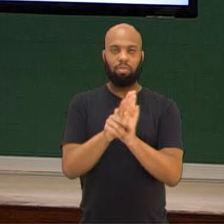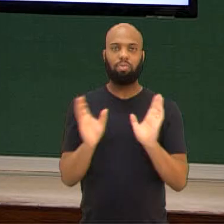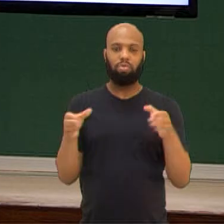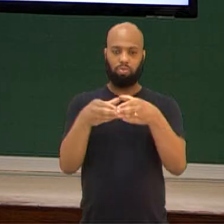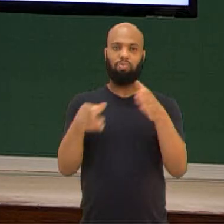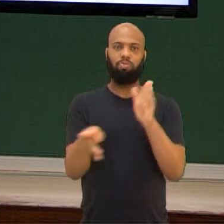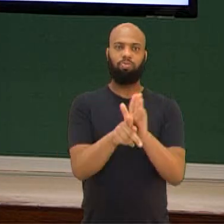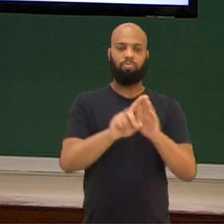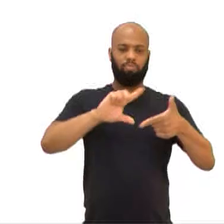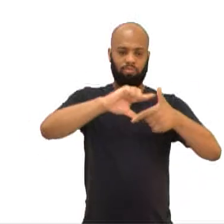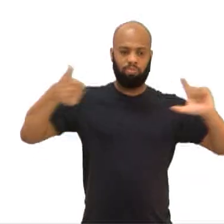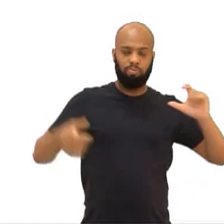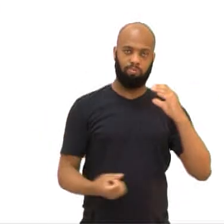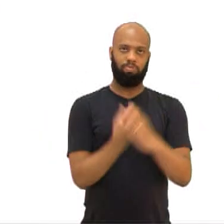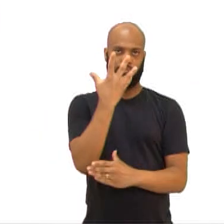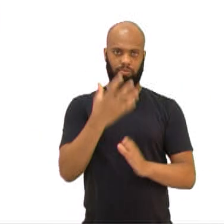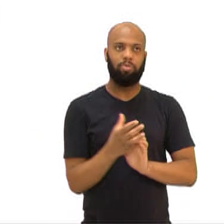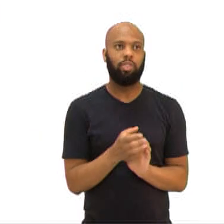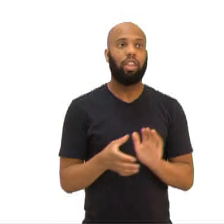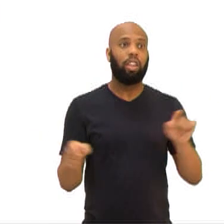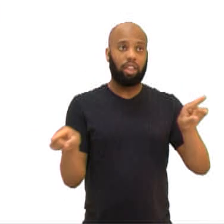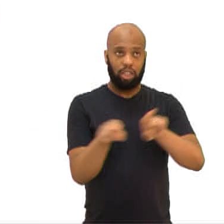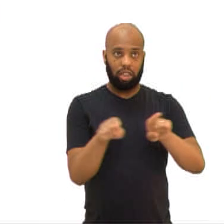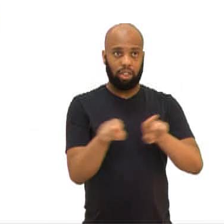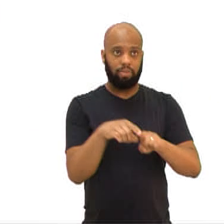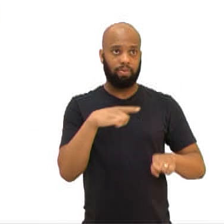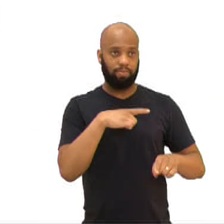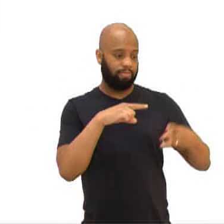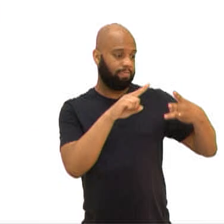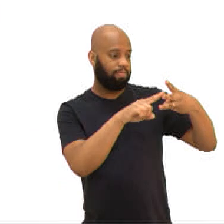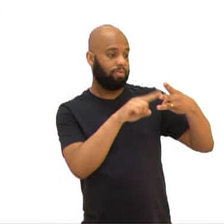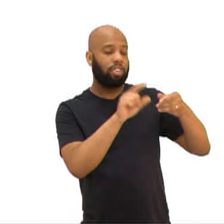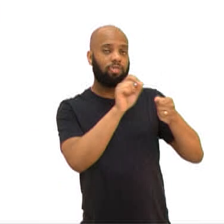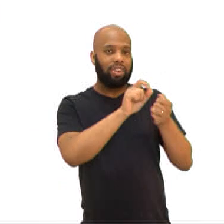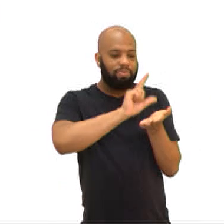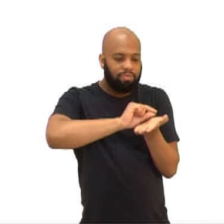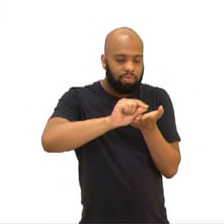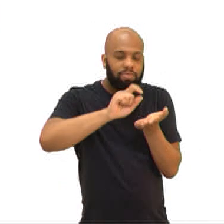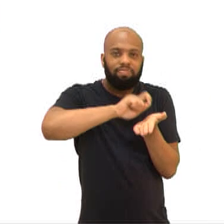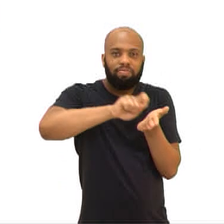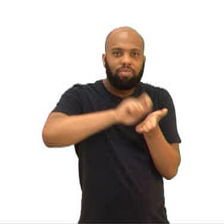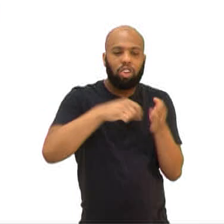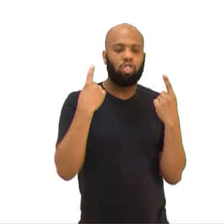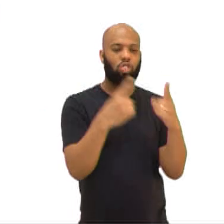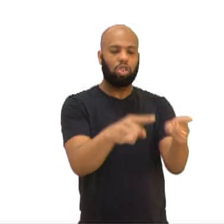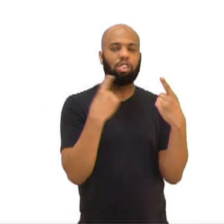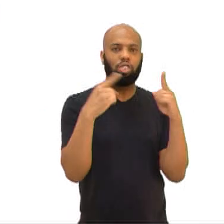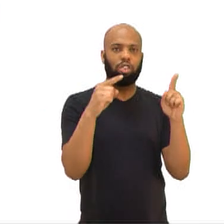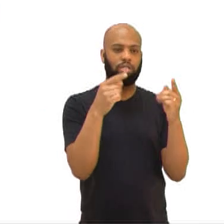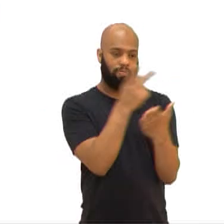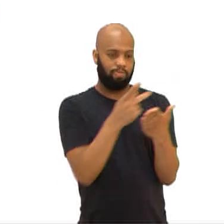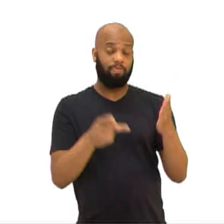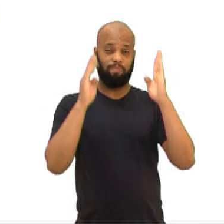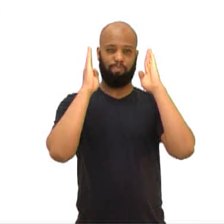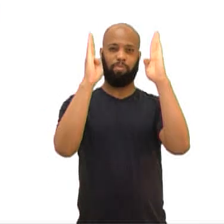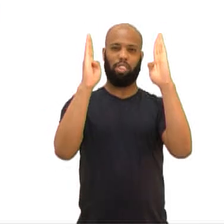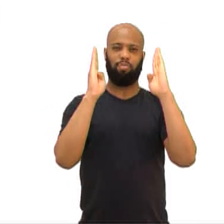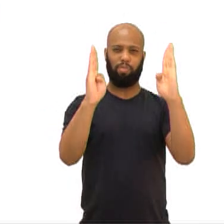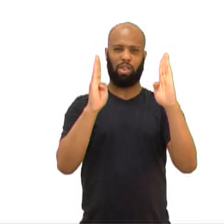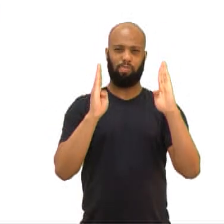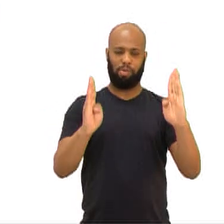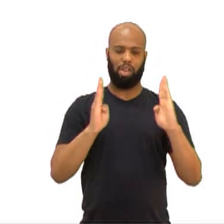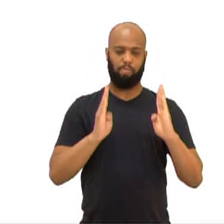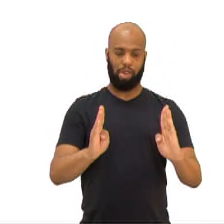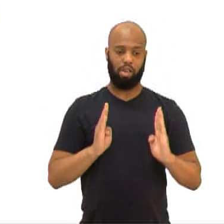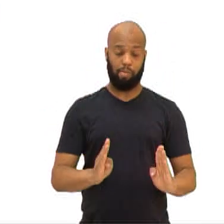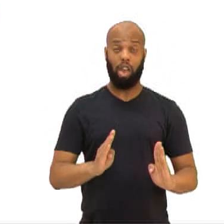Mário de Andrade também vai fazer um artigo nesse ano que ele vai criticar a poesia parnasiana,